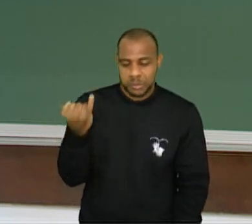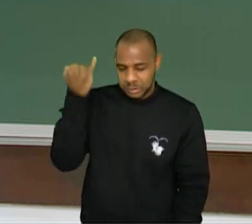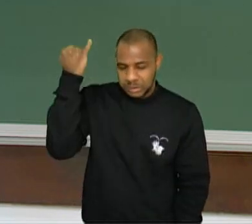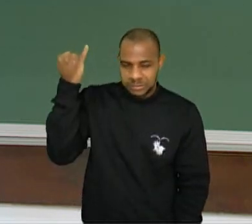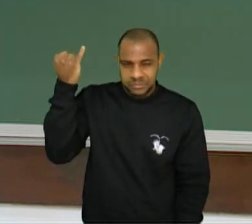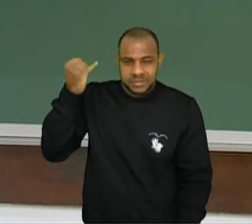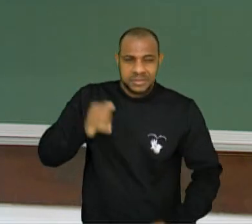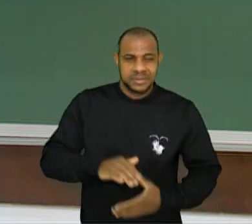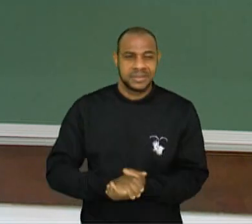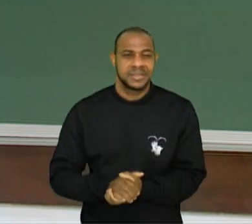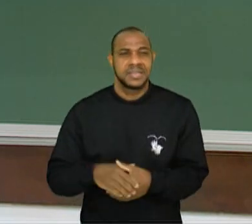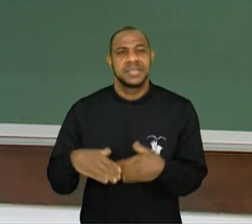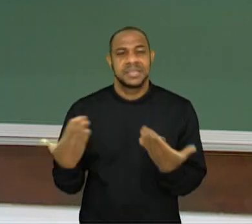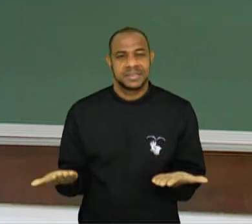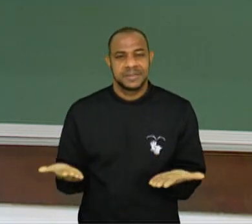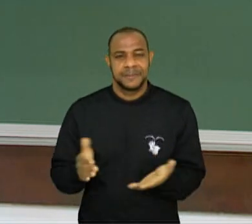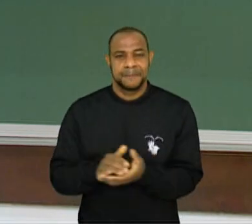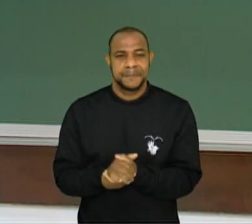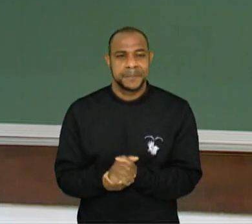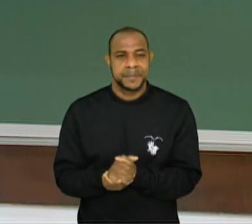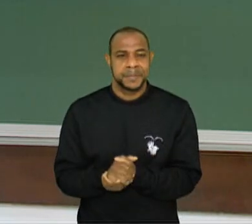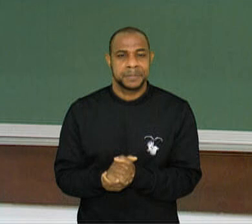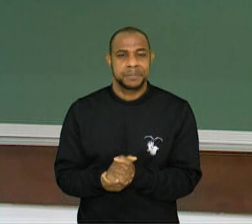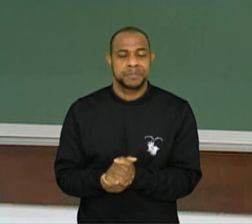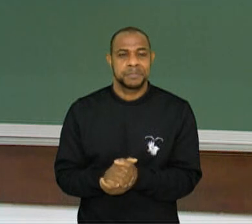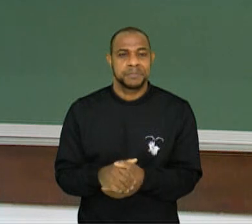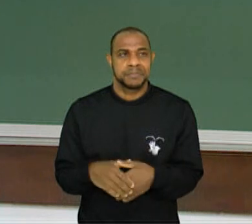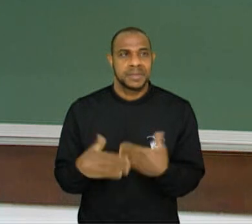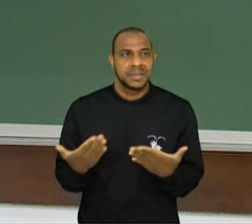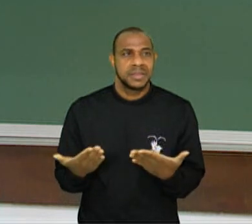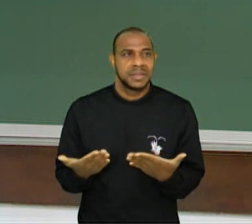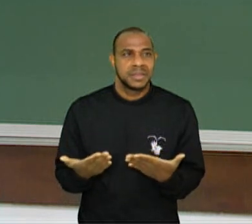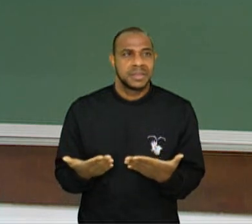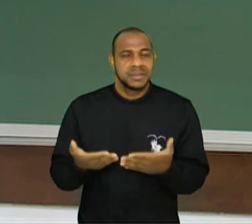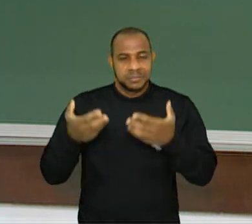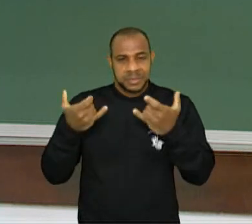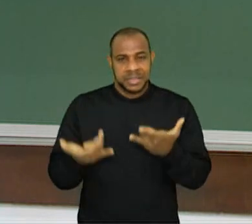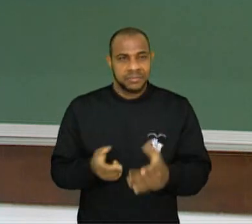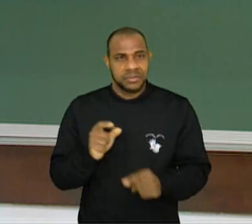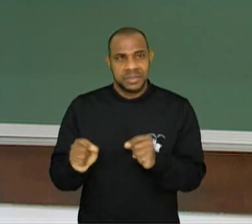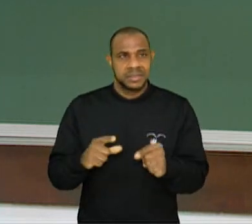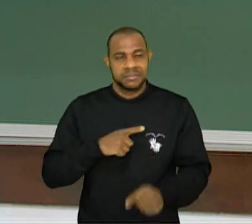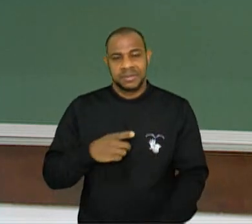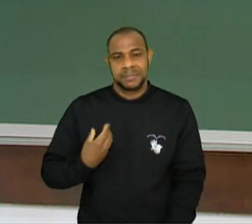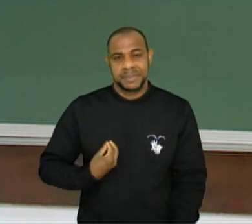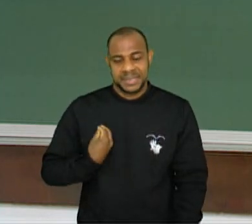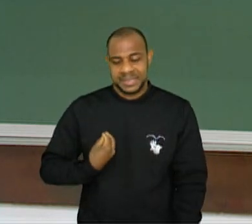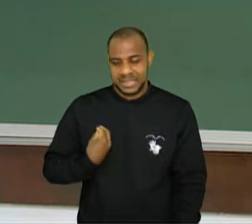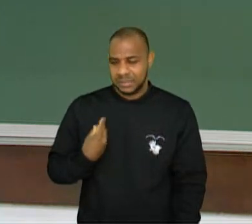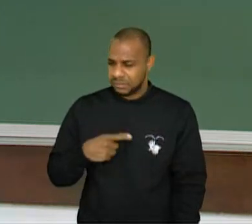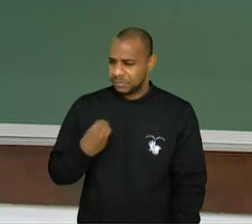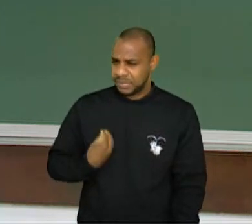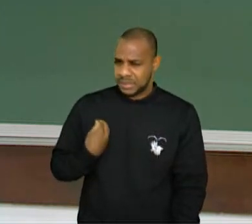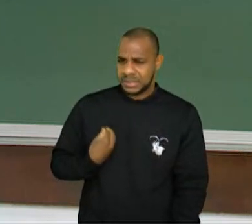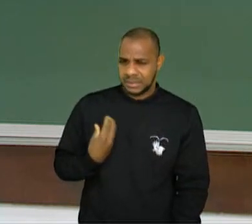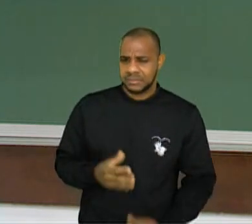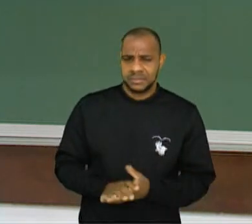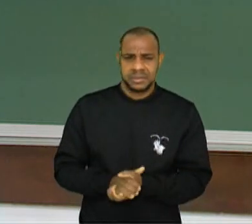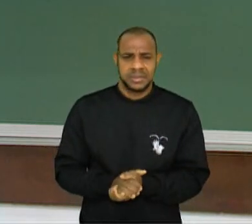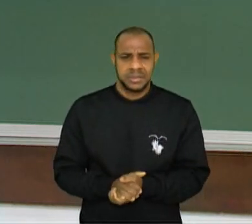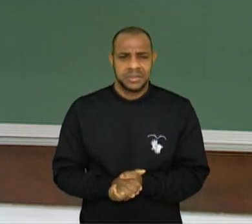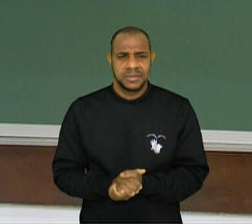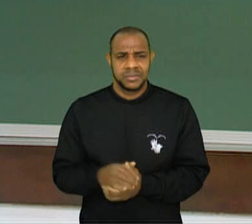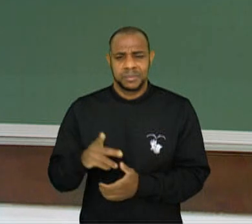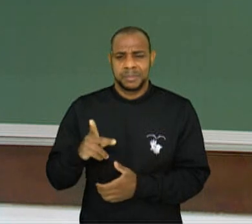partidos importantes alinhados à esquerda posteriormente, Dr. Plínio dizia, estava presente, ele lá era também um parlamentar,